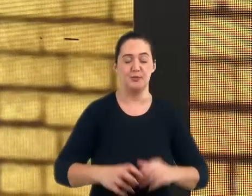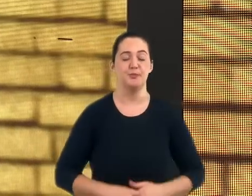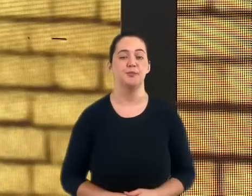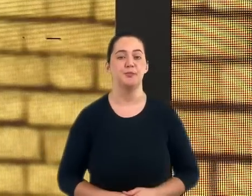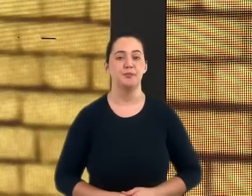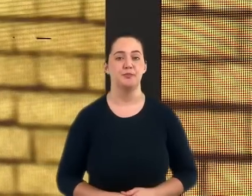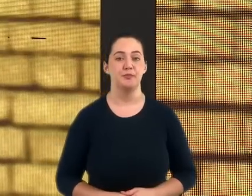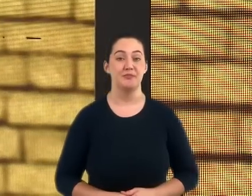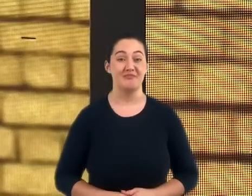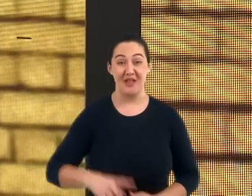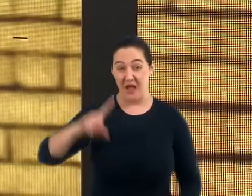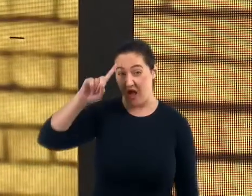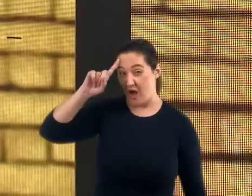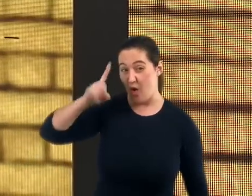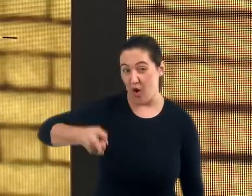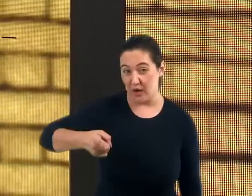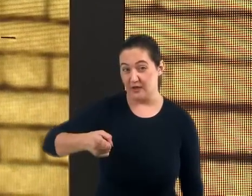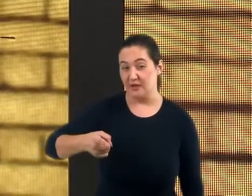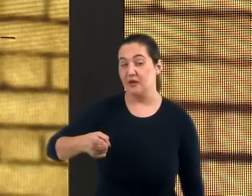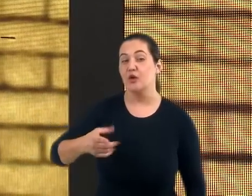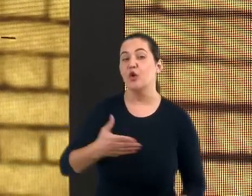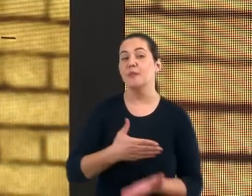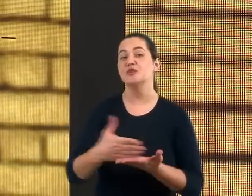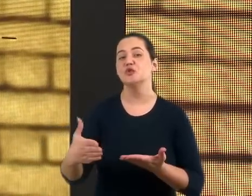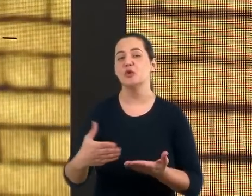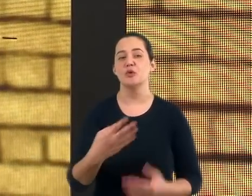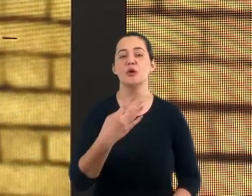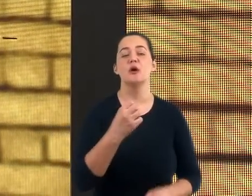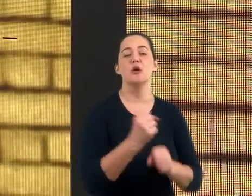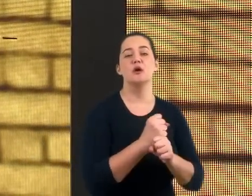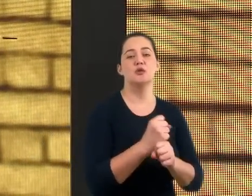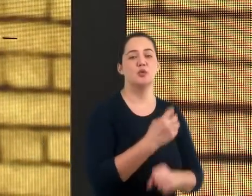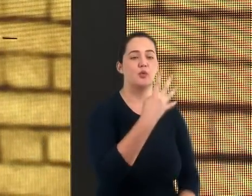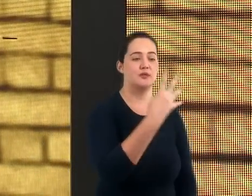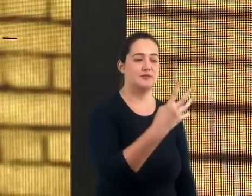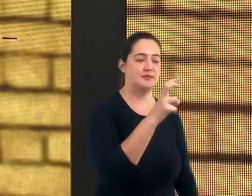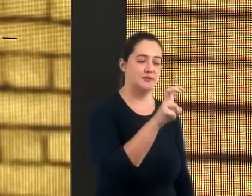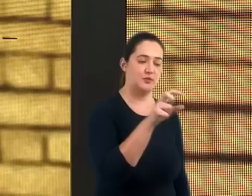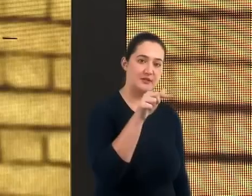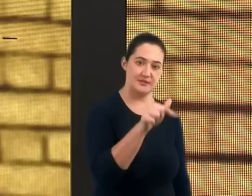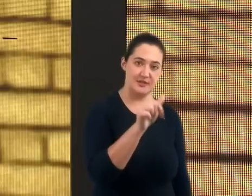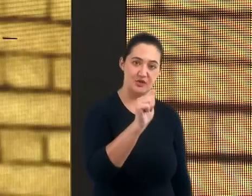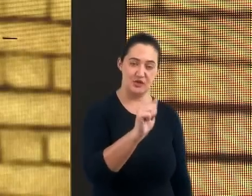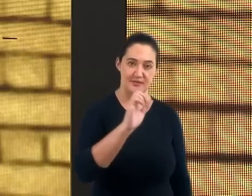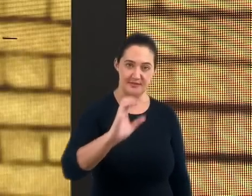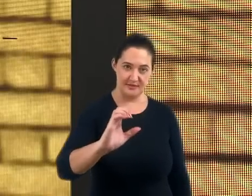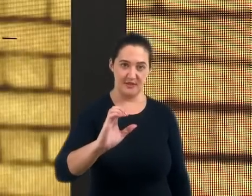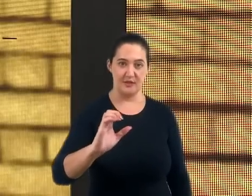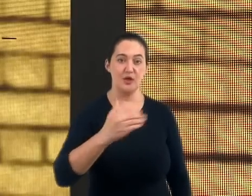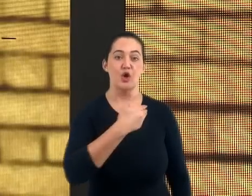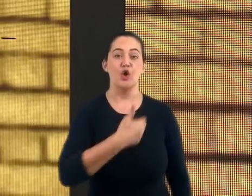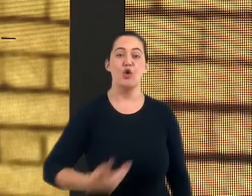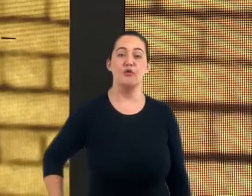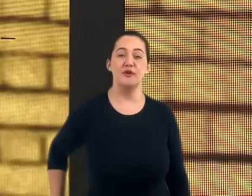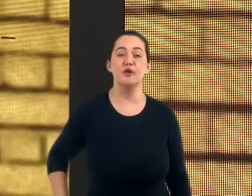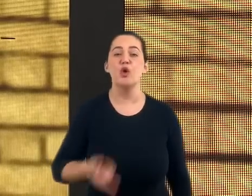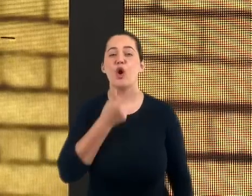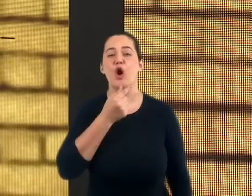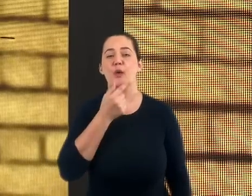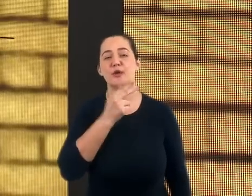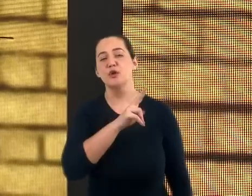programa anterior, foi dada no ano 457 a.C., durante o governo de